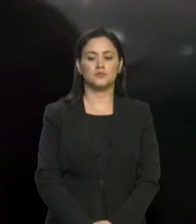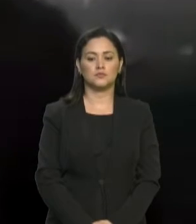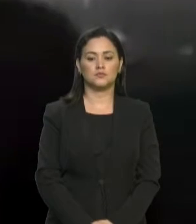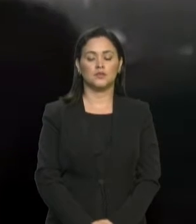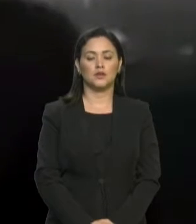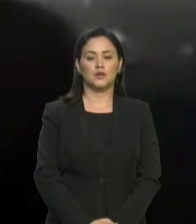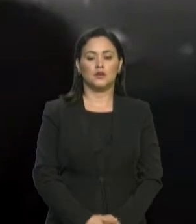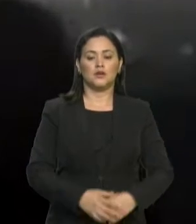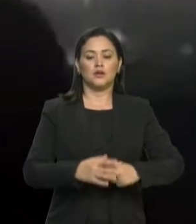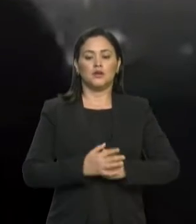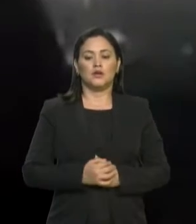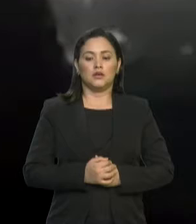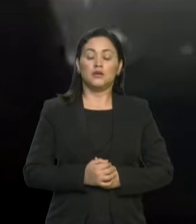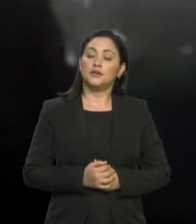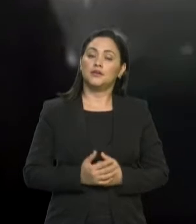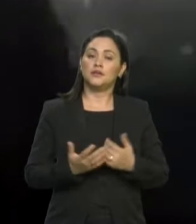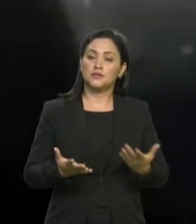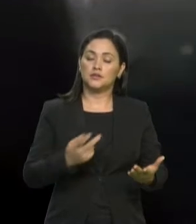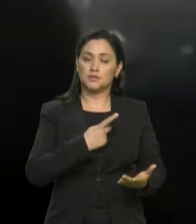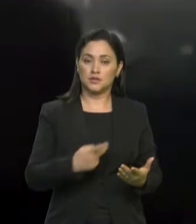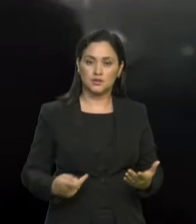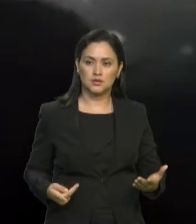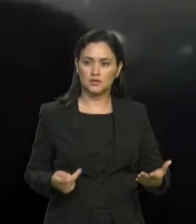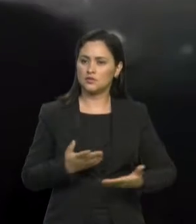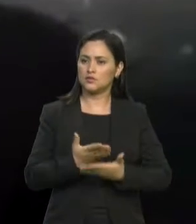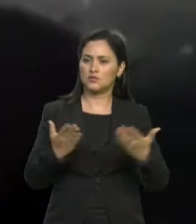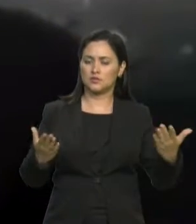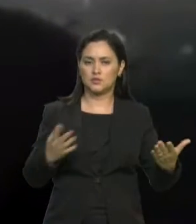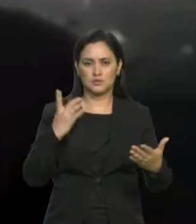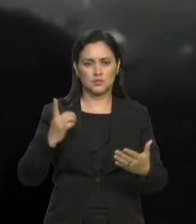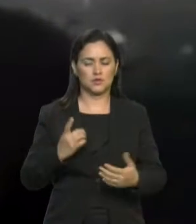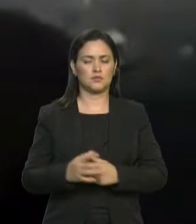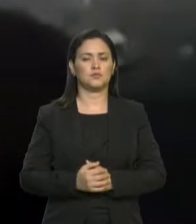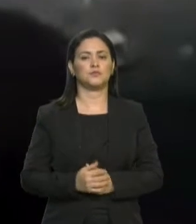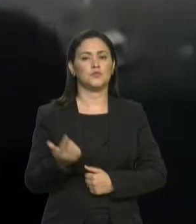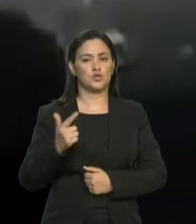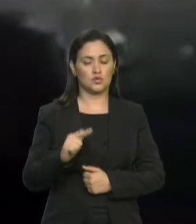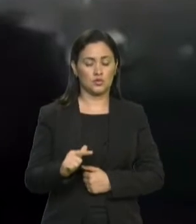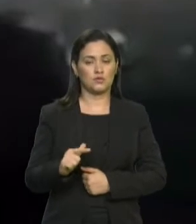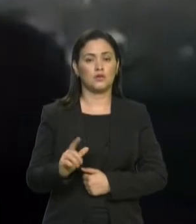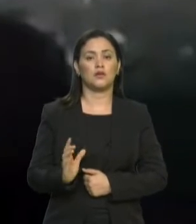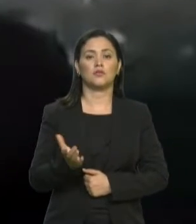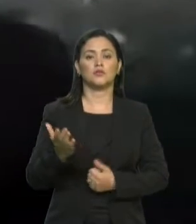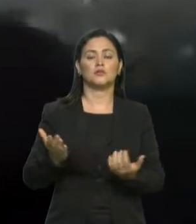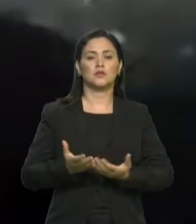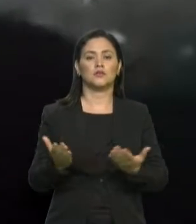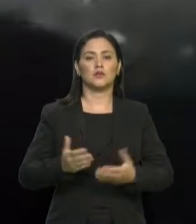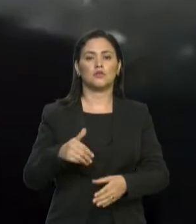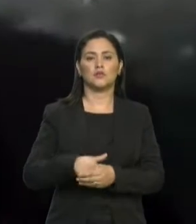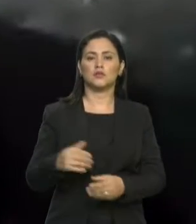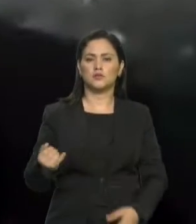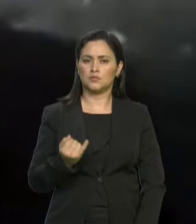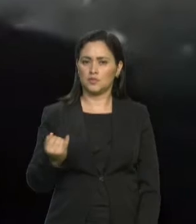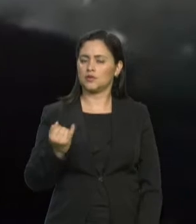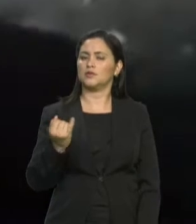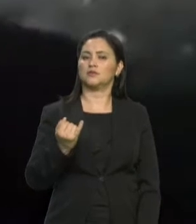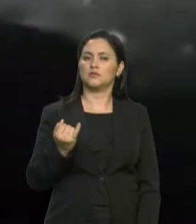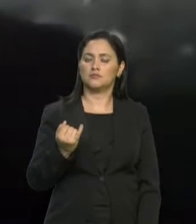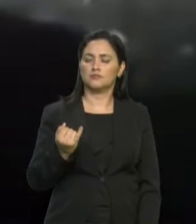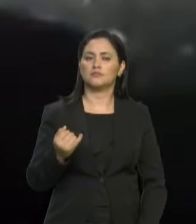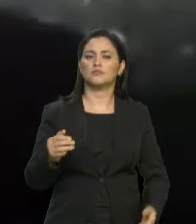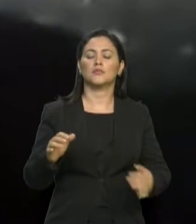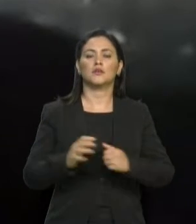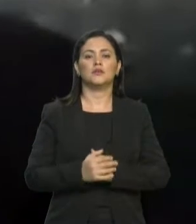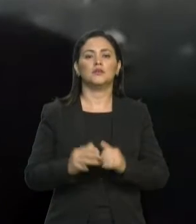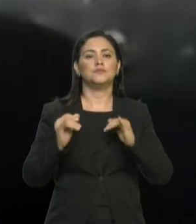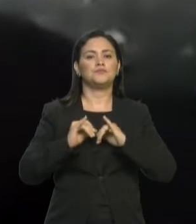votação importante a gente estabelece alguns critérios com relação à decretação de calamidade pública. Somos